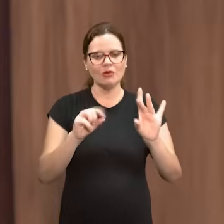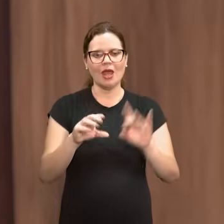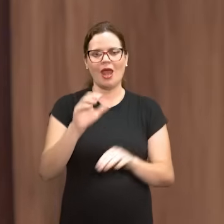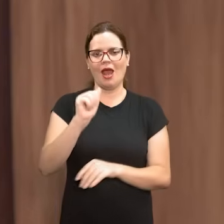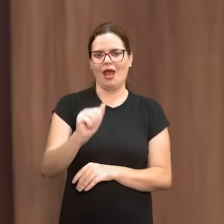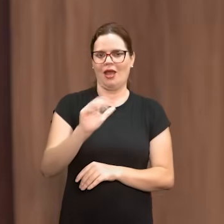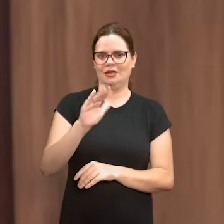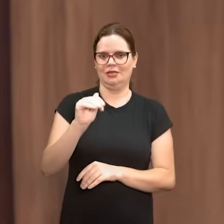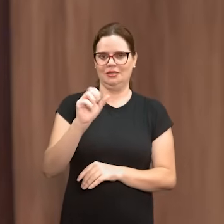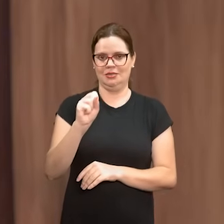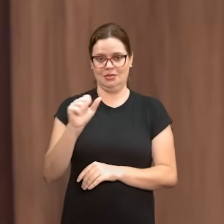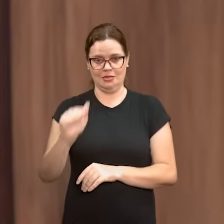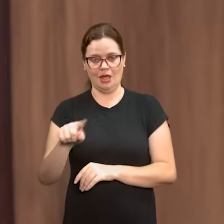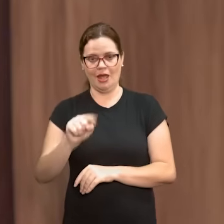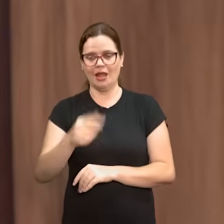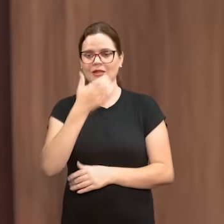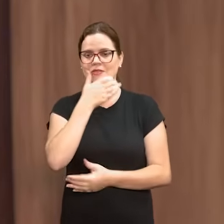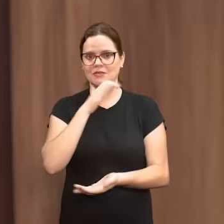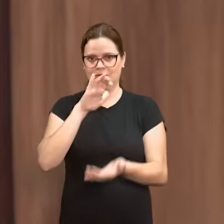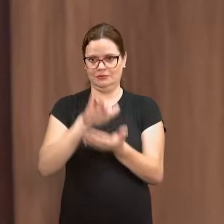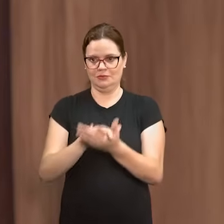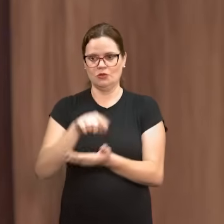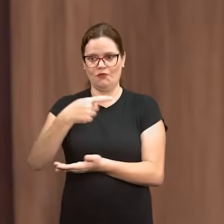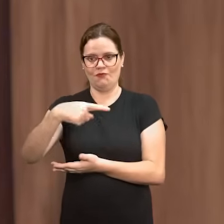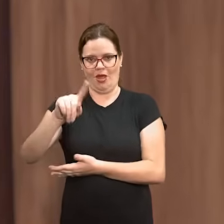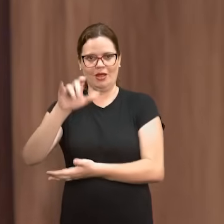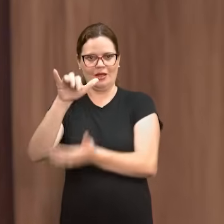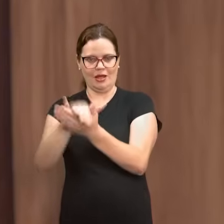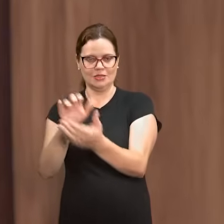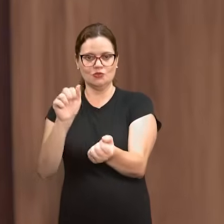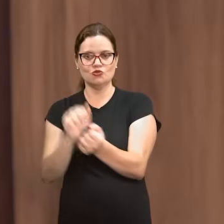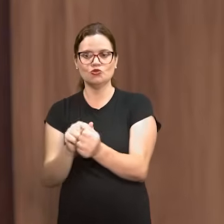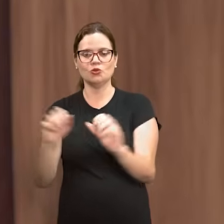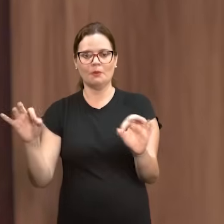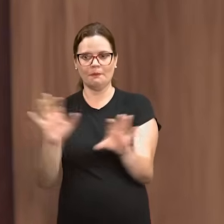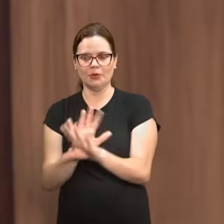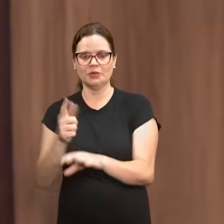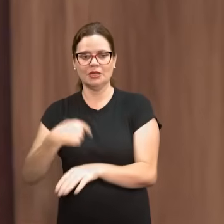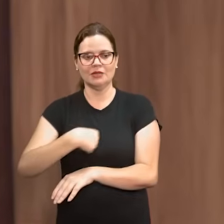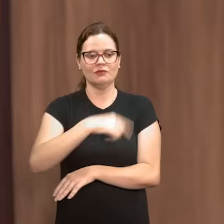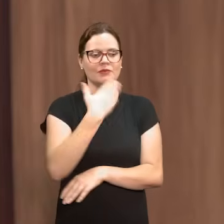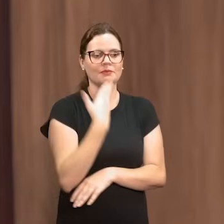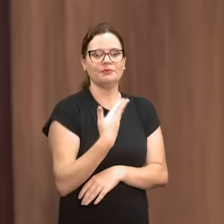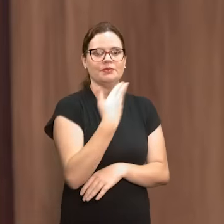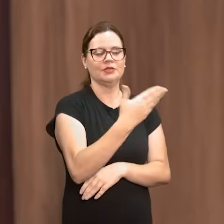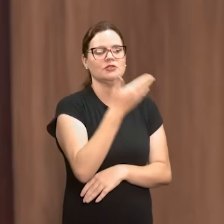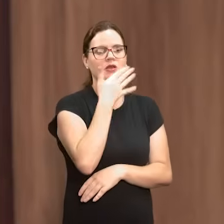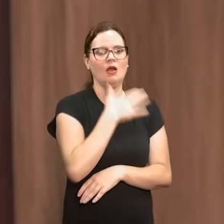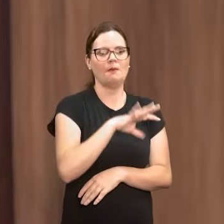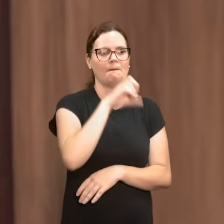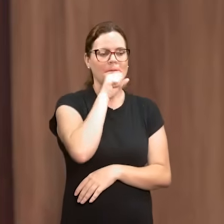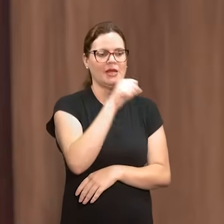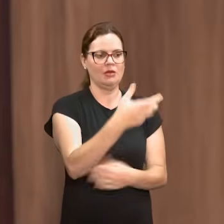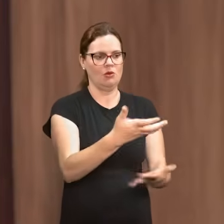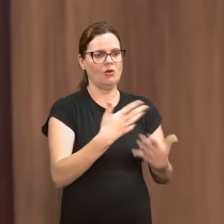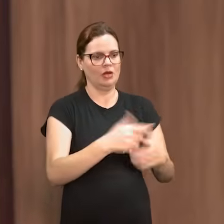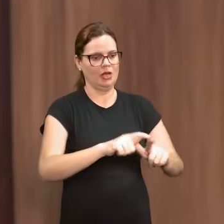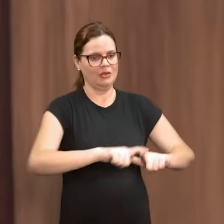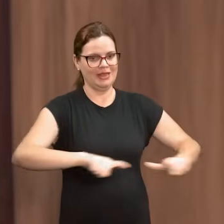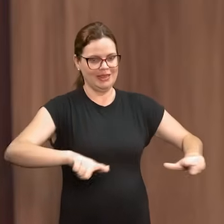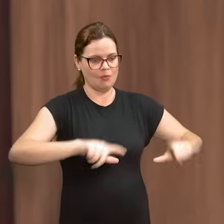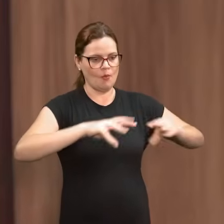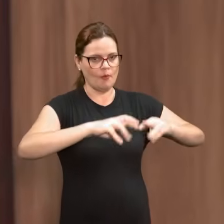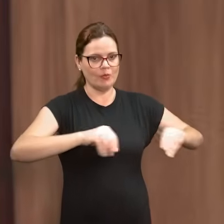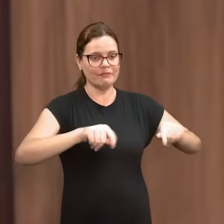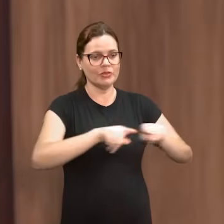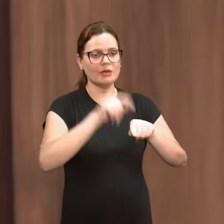de casar, ela vai até o pai pedir, além de uma terra seca, também águas, fontes de